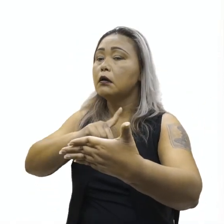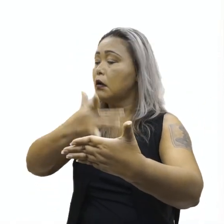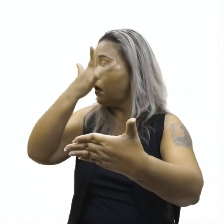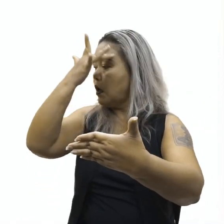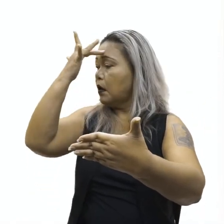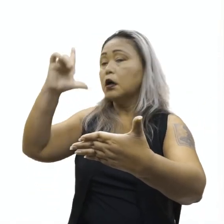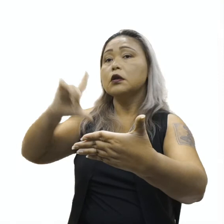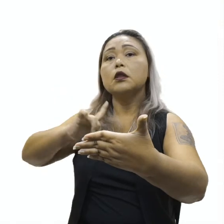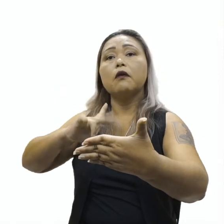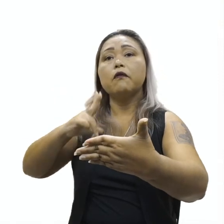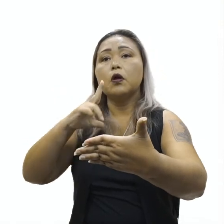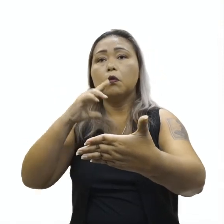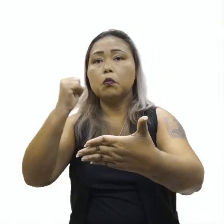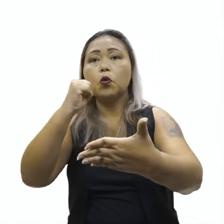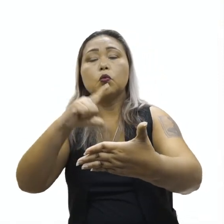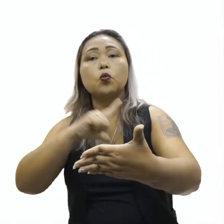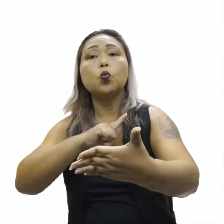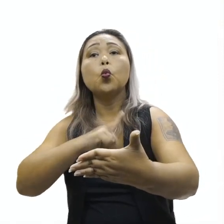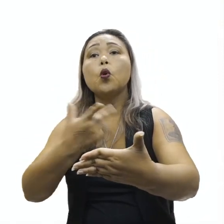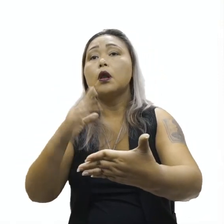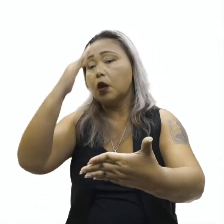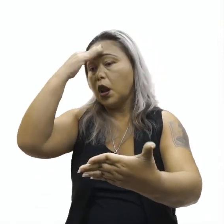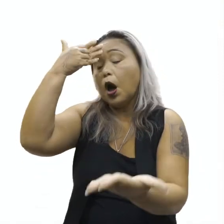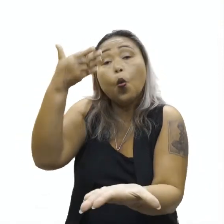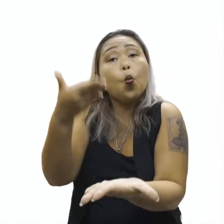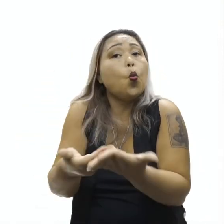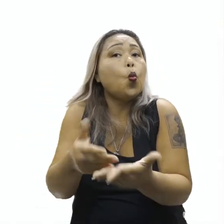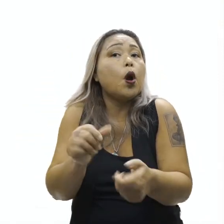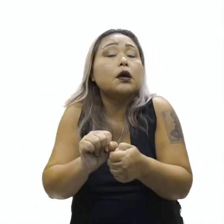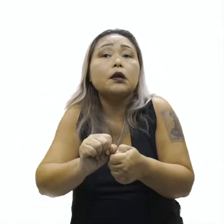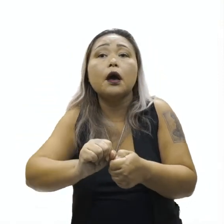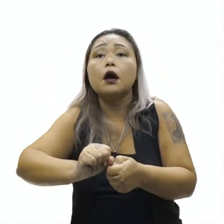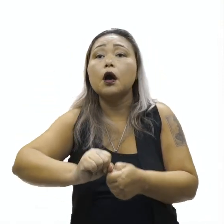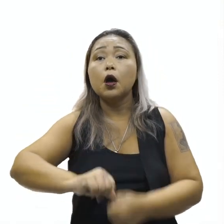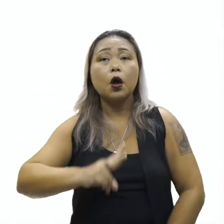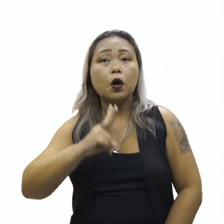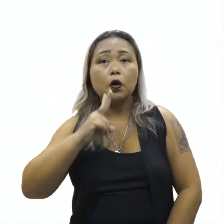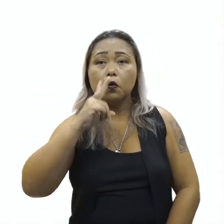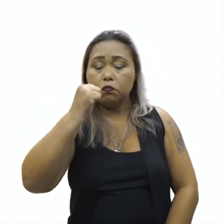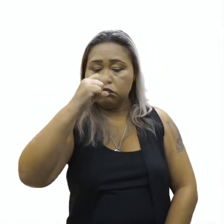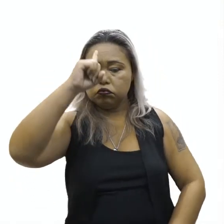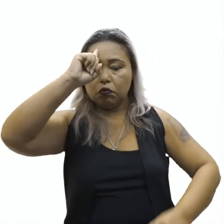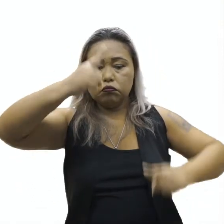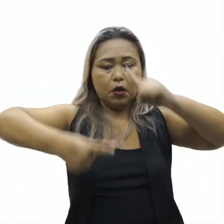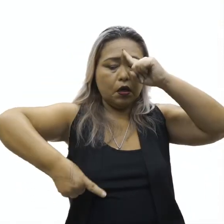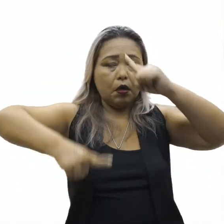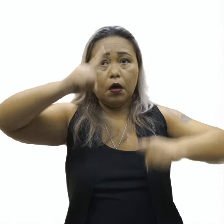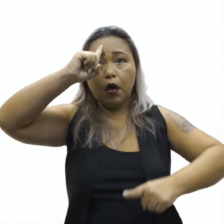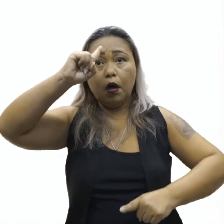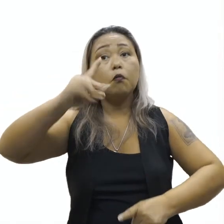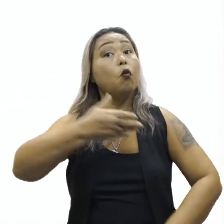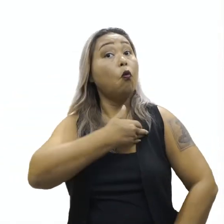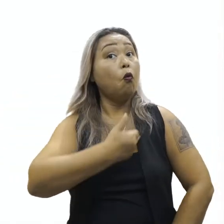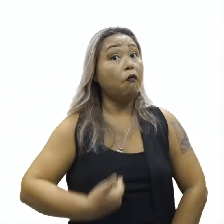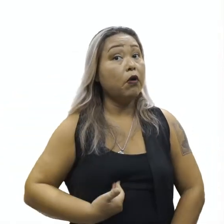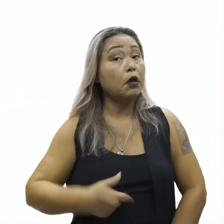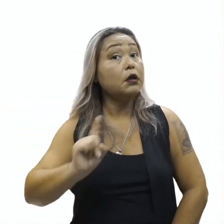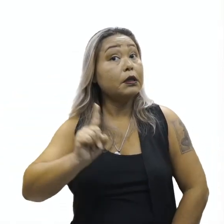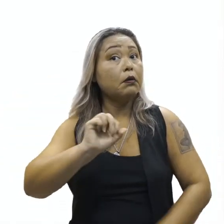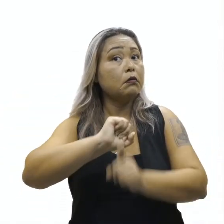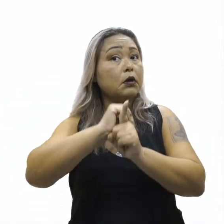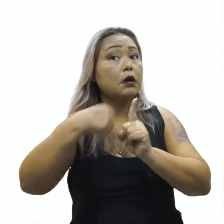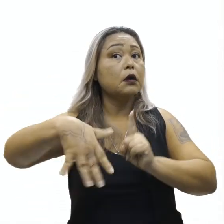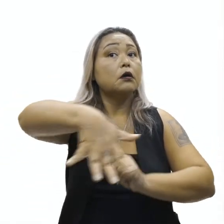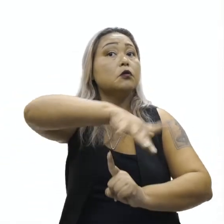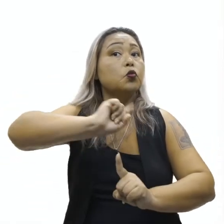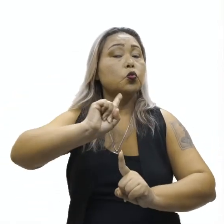não acreditava que o poder absoluto seria uma coisa boa para o governante, muito menos para a sociedade, né? Então, o que ele propôs